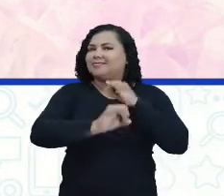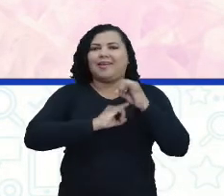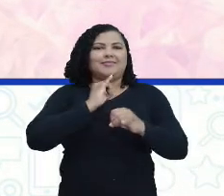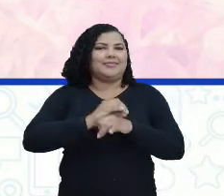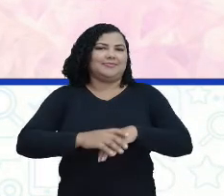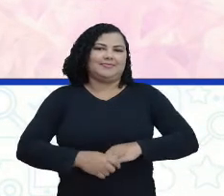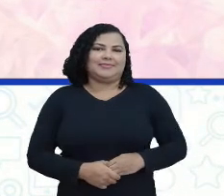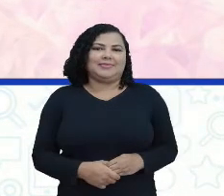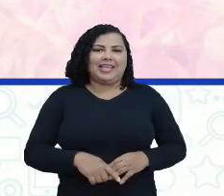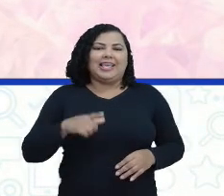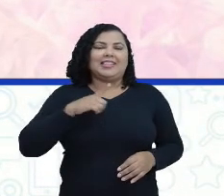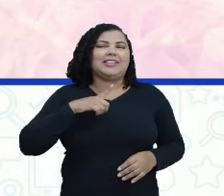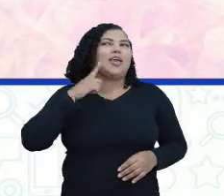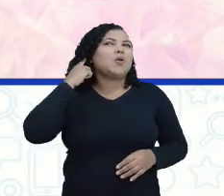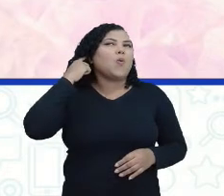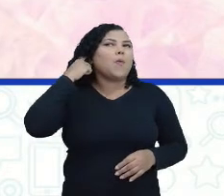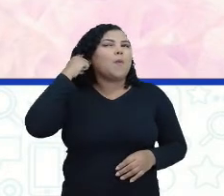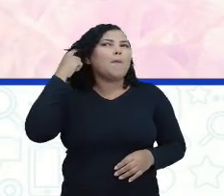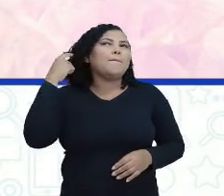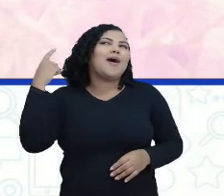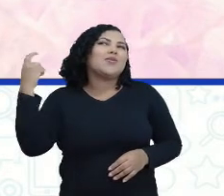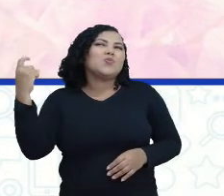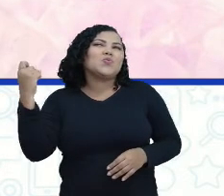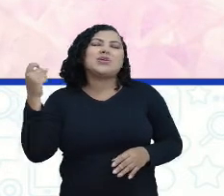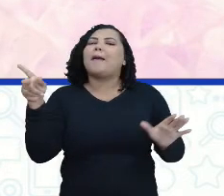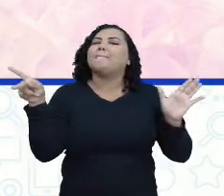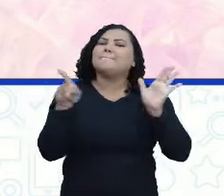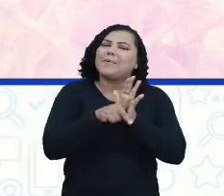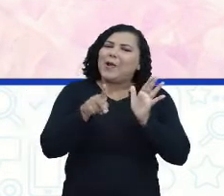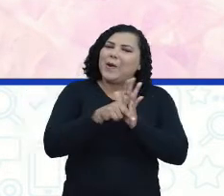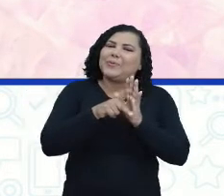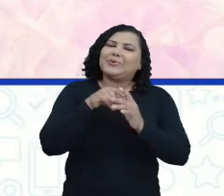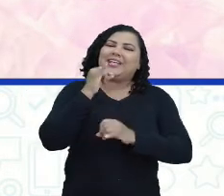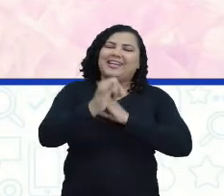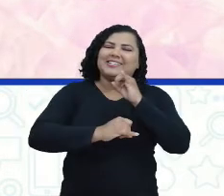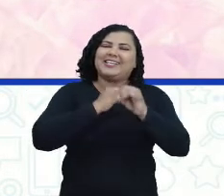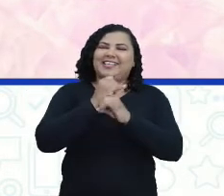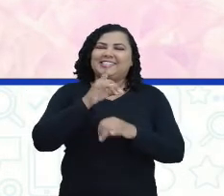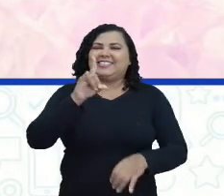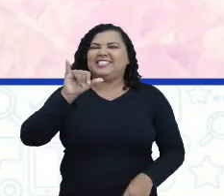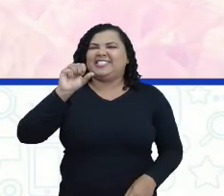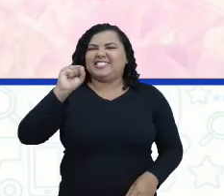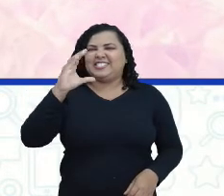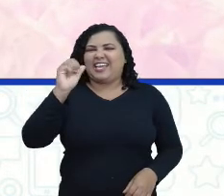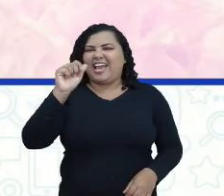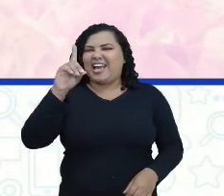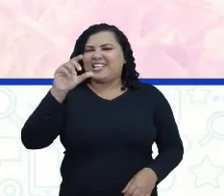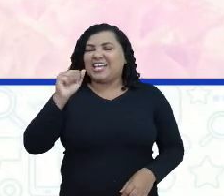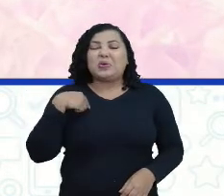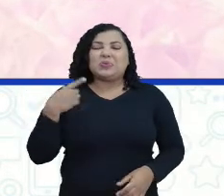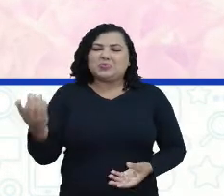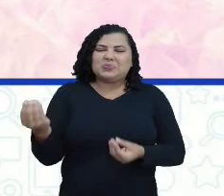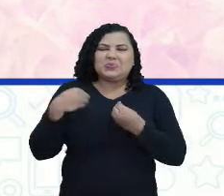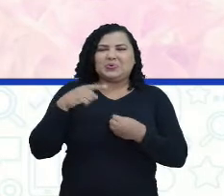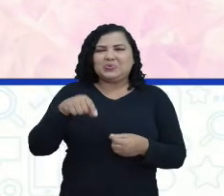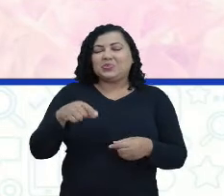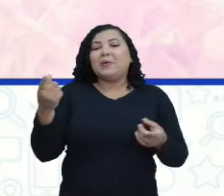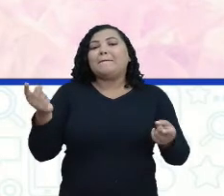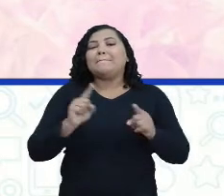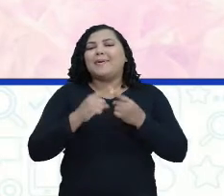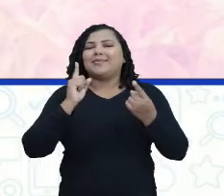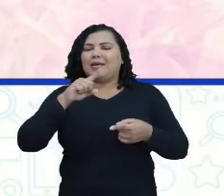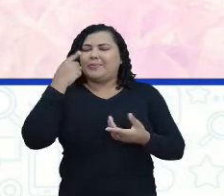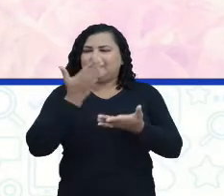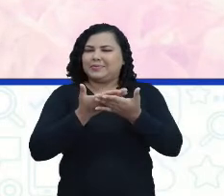Tem até um barulhinho característico que eu deveria ter posto, mas eu ponho na próxima aula para vocês saberem do que é que eu estou falando. Então,